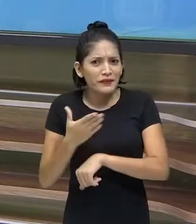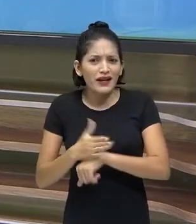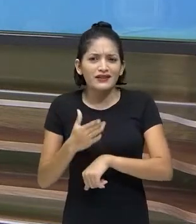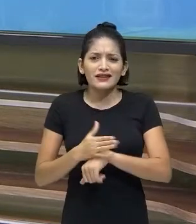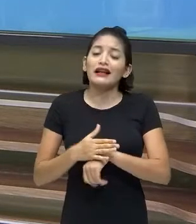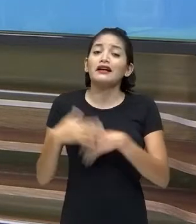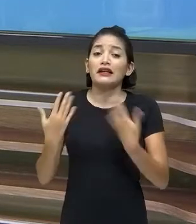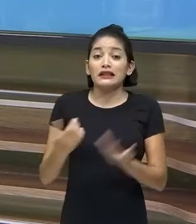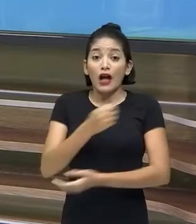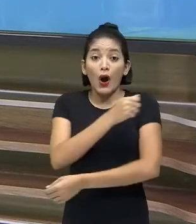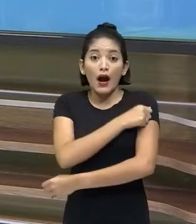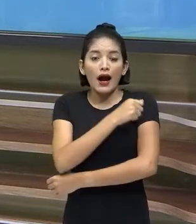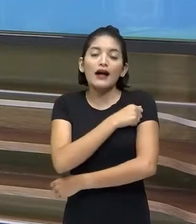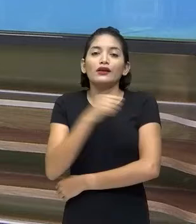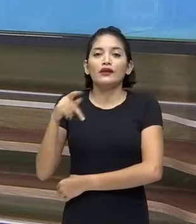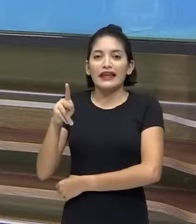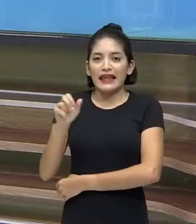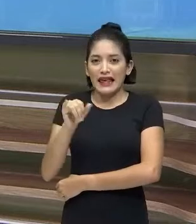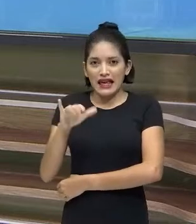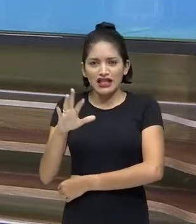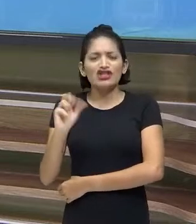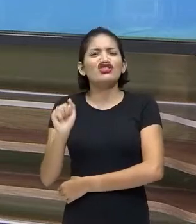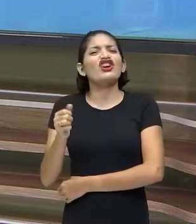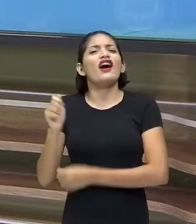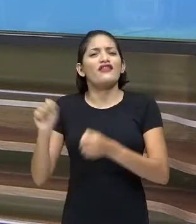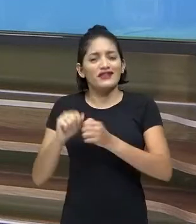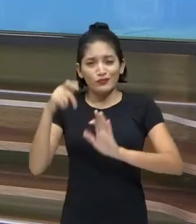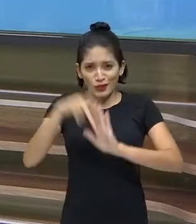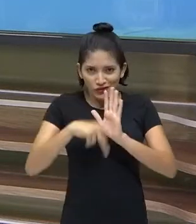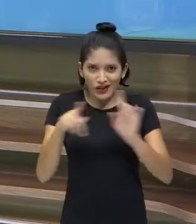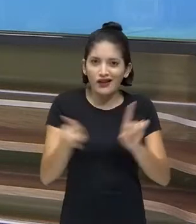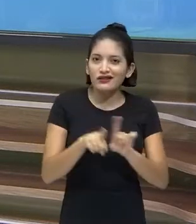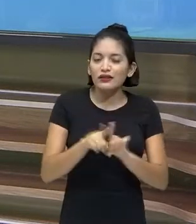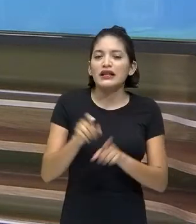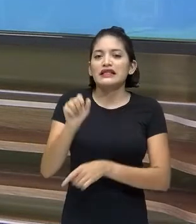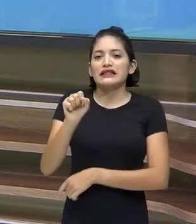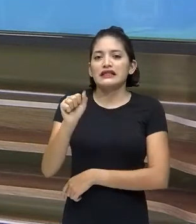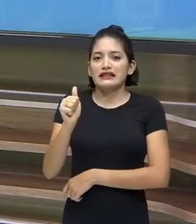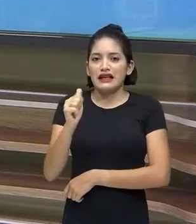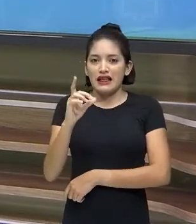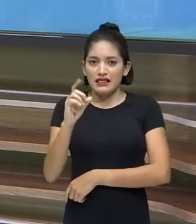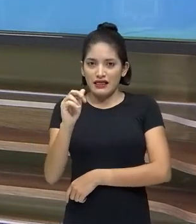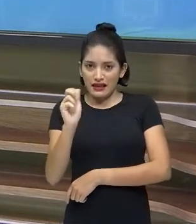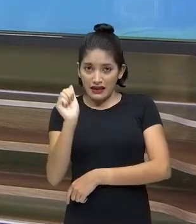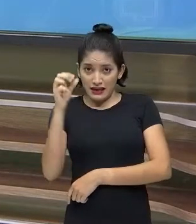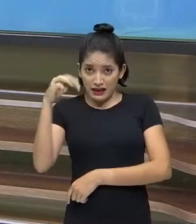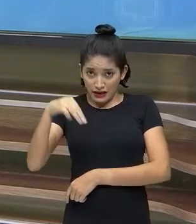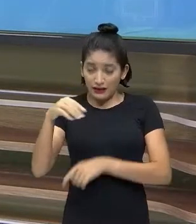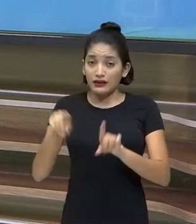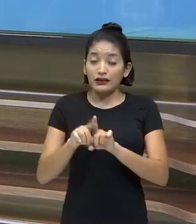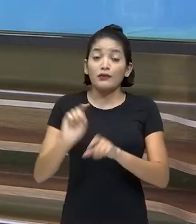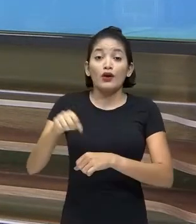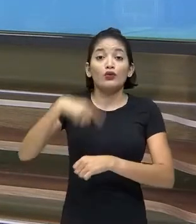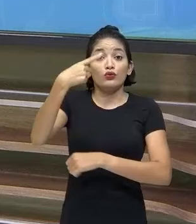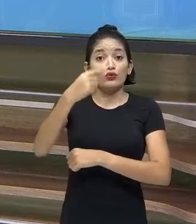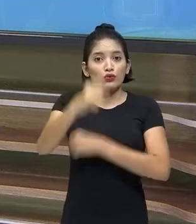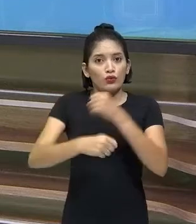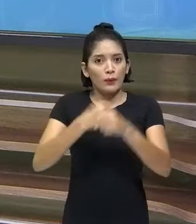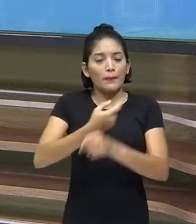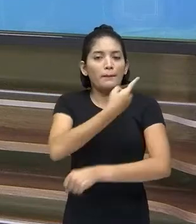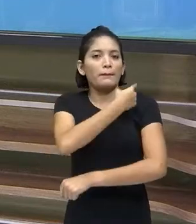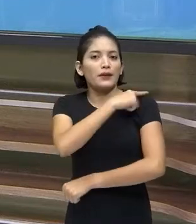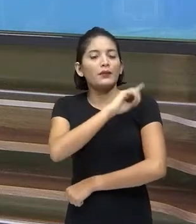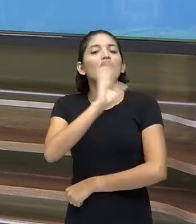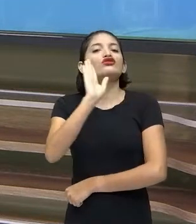já vai fazer o SADEAM muito bem, gente. É verdade, tem um SADEAM para vocês, né? E no ano que vem, no primeiro ano, já